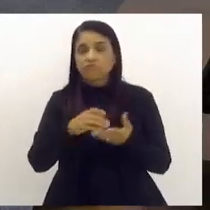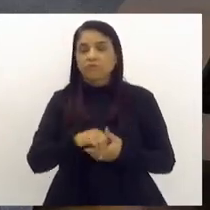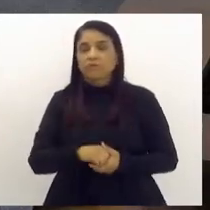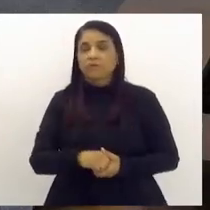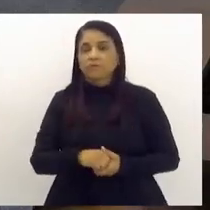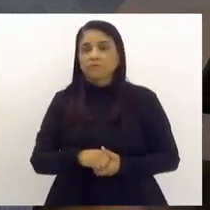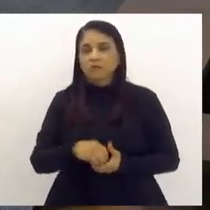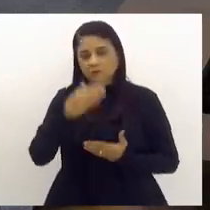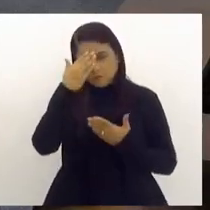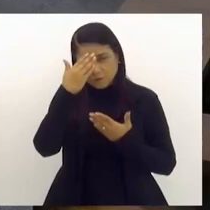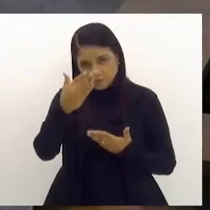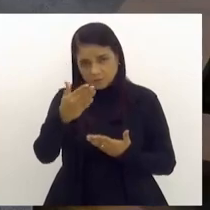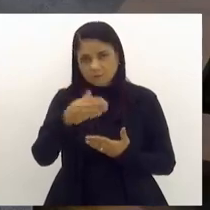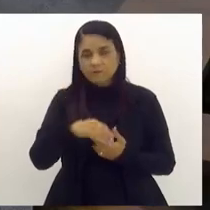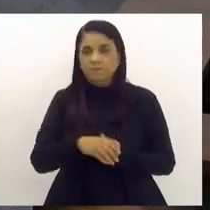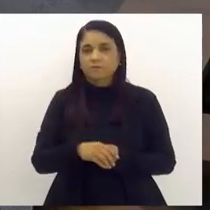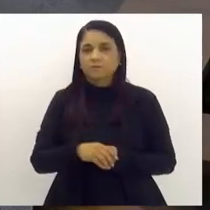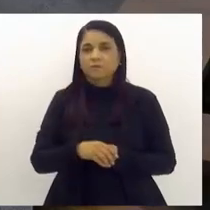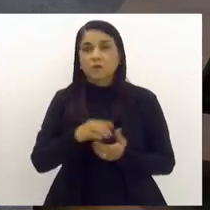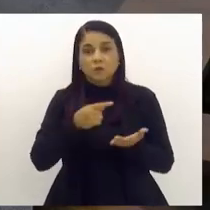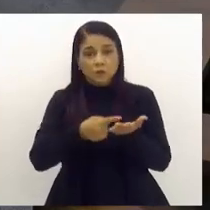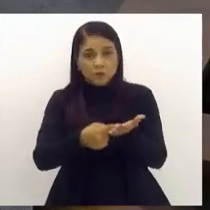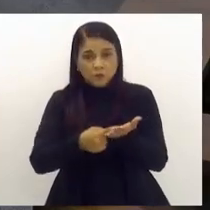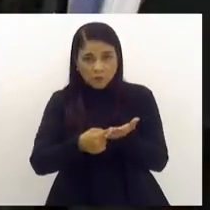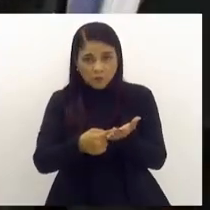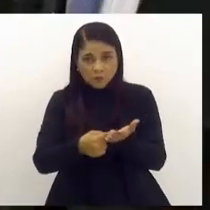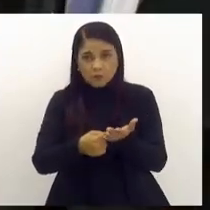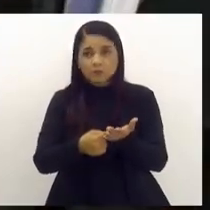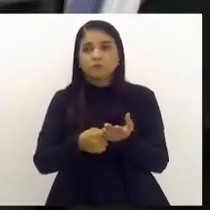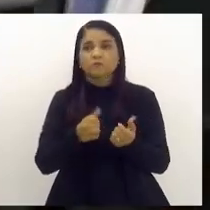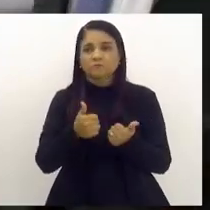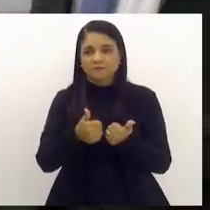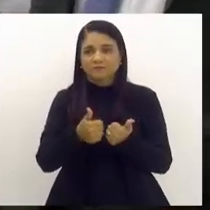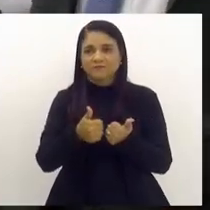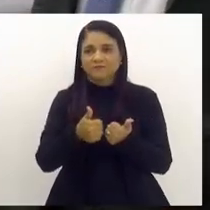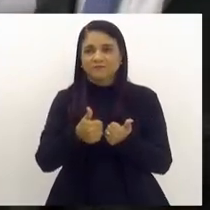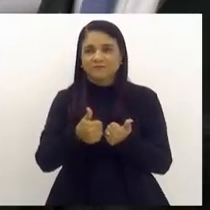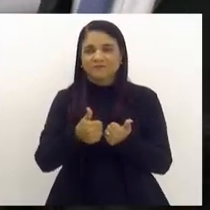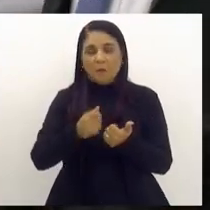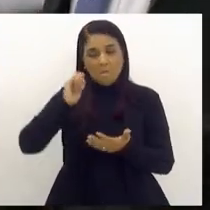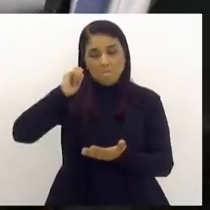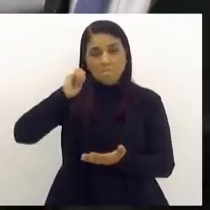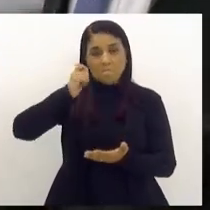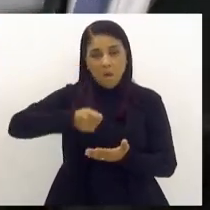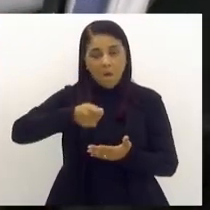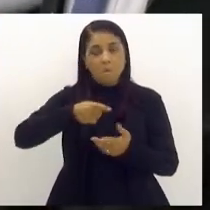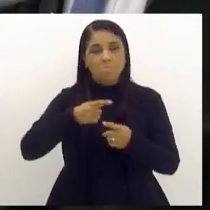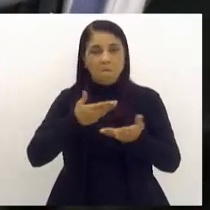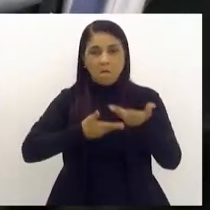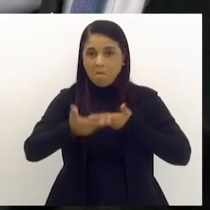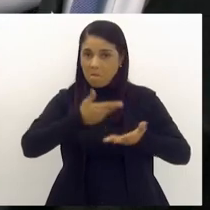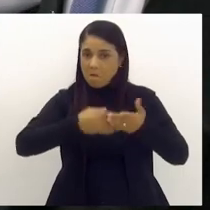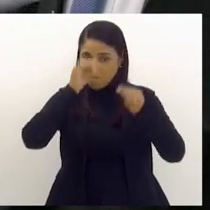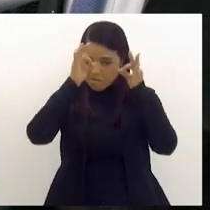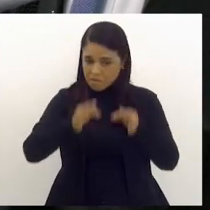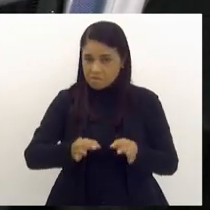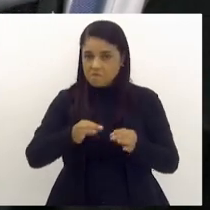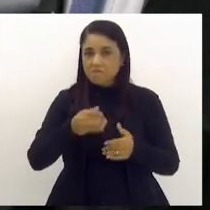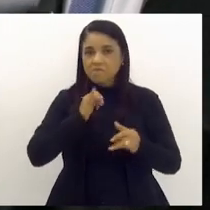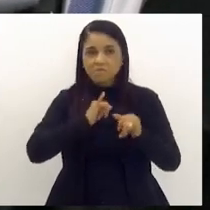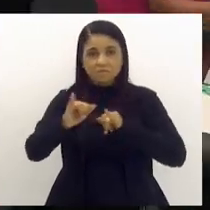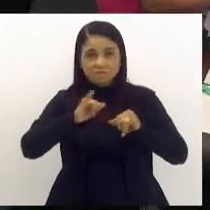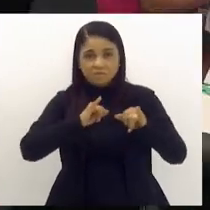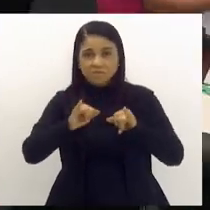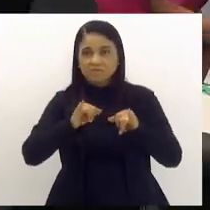Muito obrigado. Dentro do acordo? Perfeitamente. Aqui é prego batido e ponta amassada, deputado Luiz Paulo.